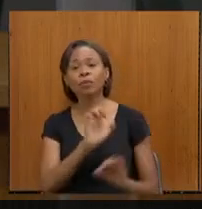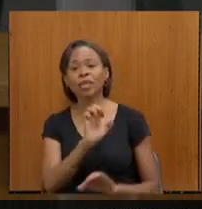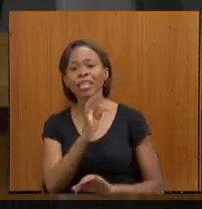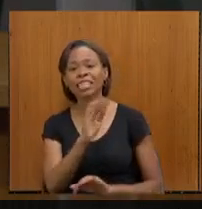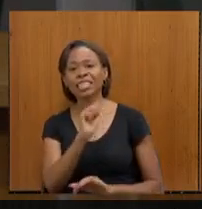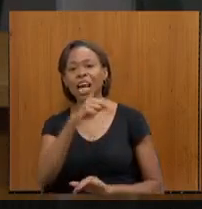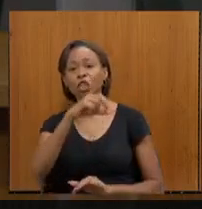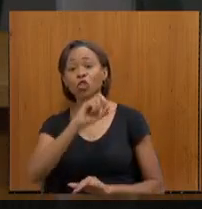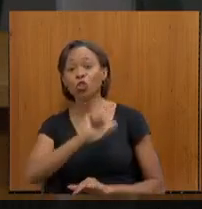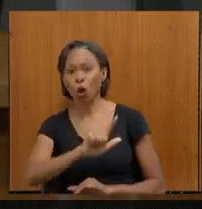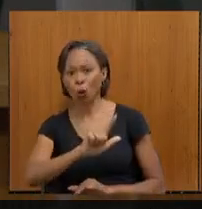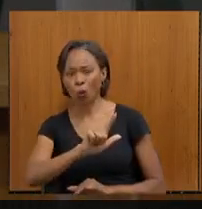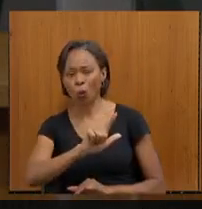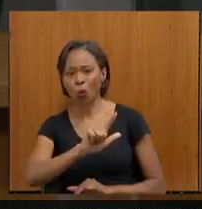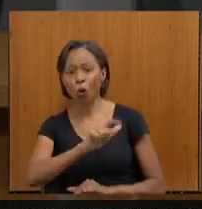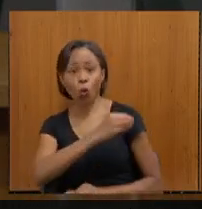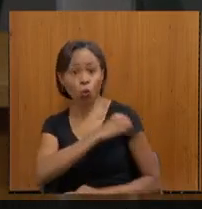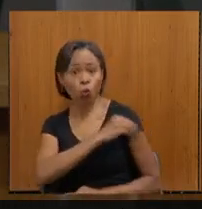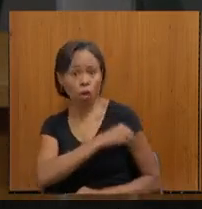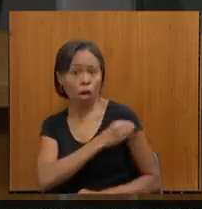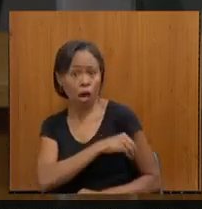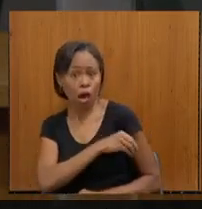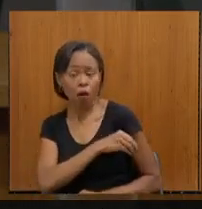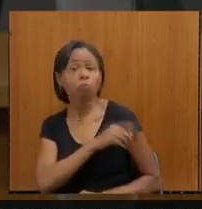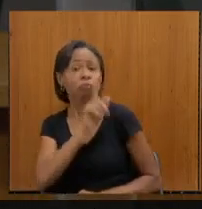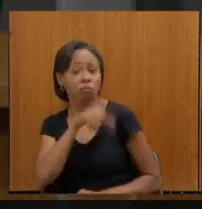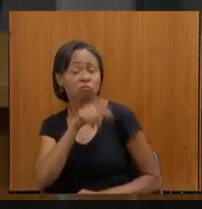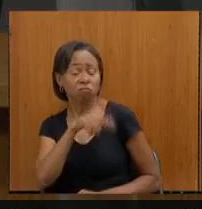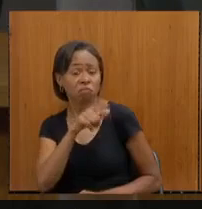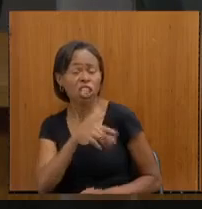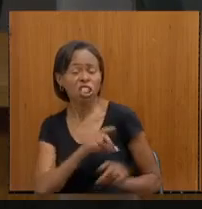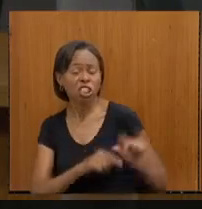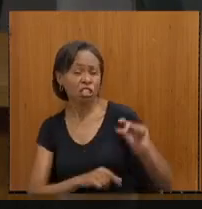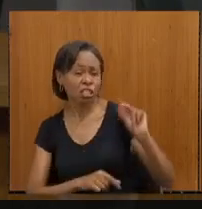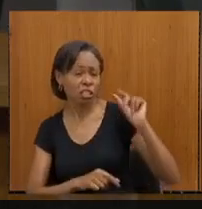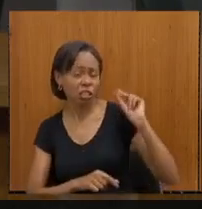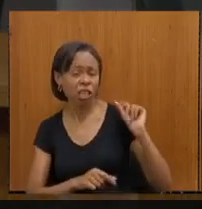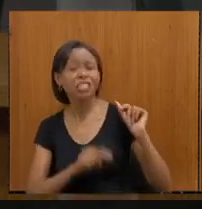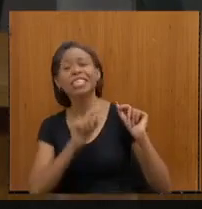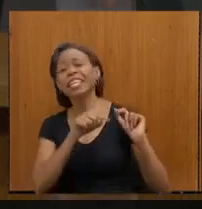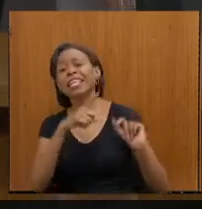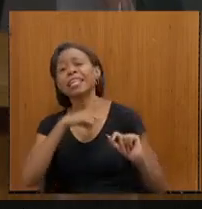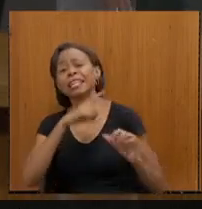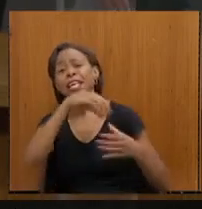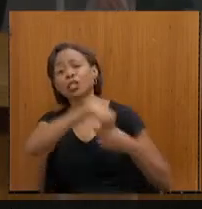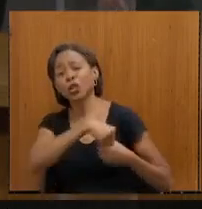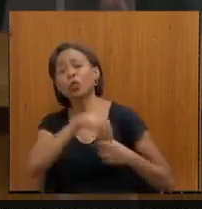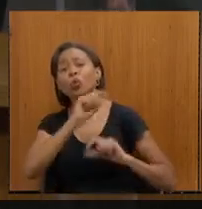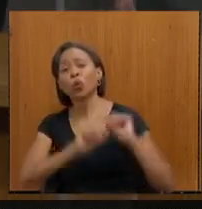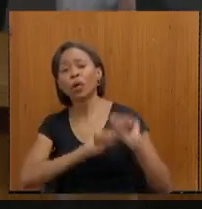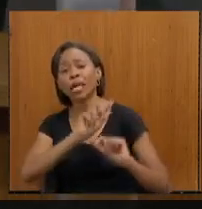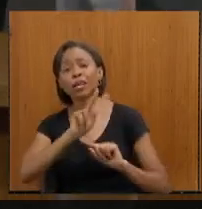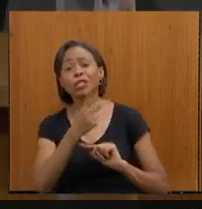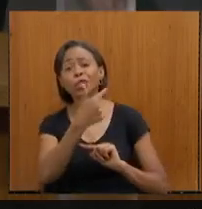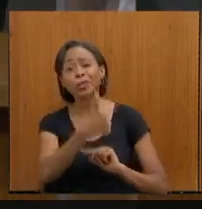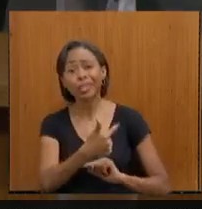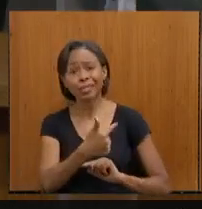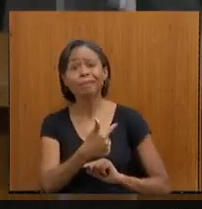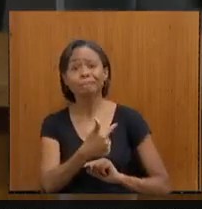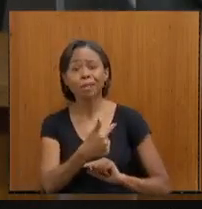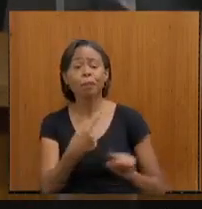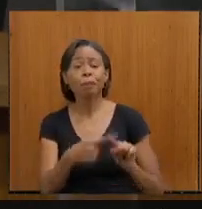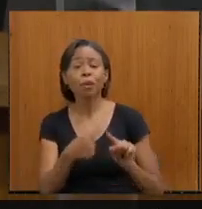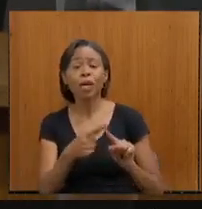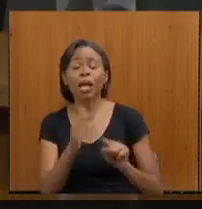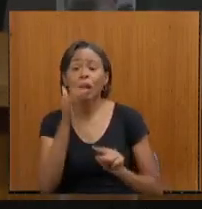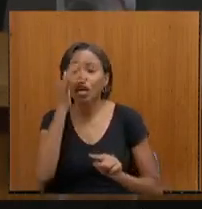e o etanol é nada mais do que um carregador de hidrogenio porque através da planta ela